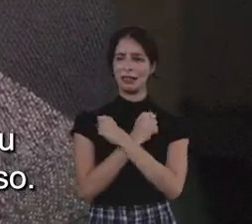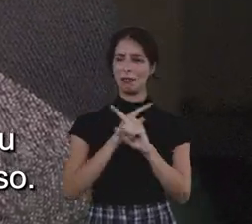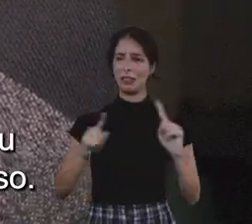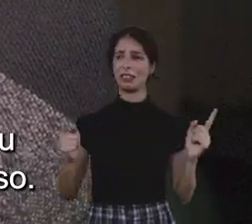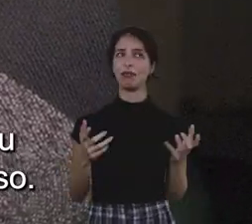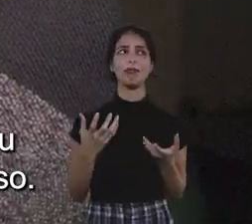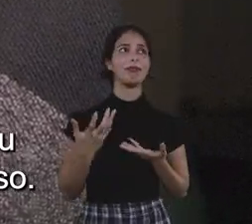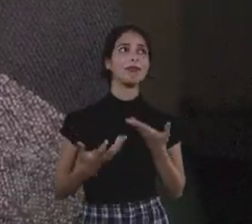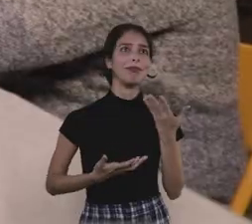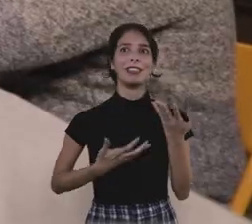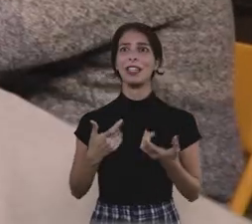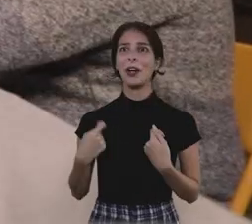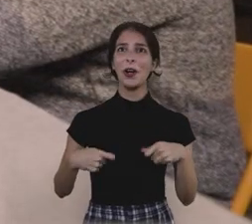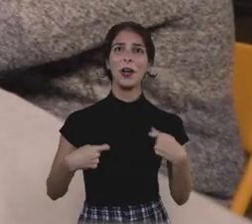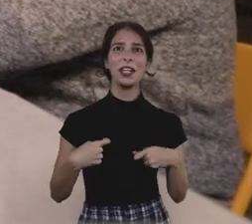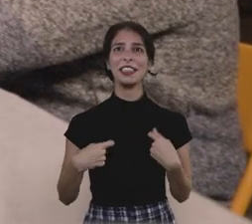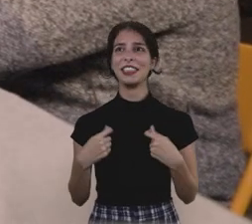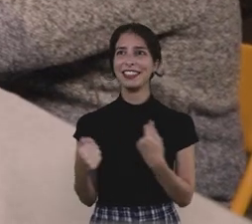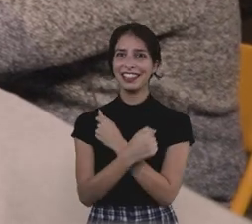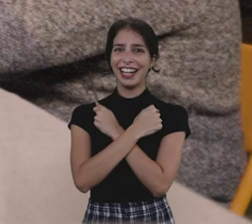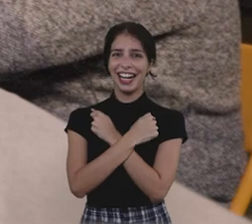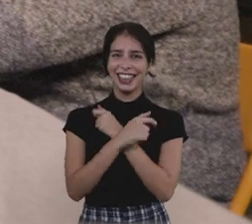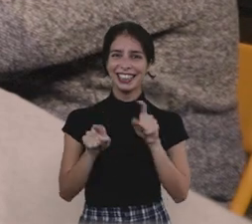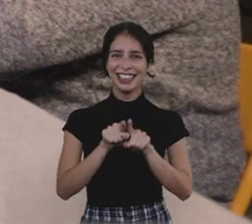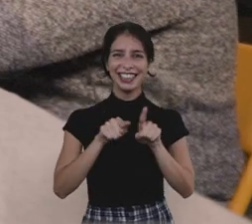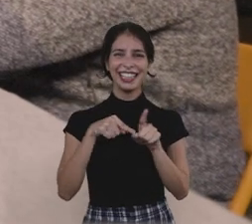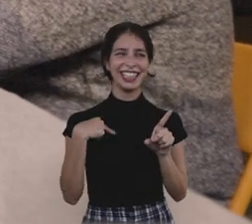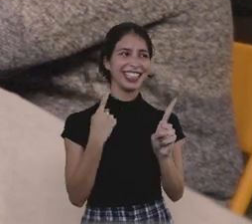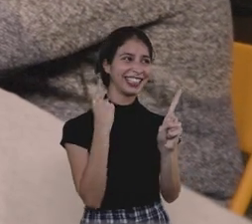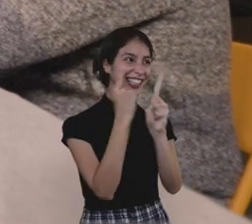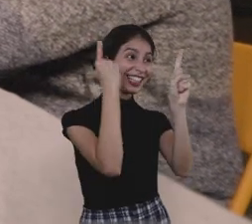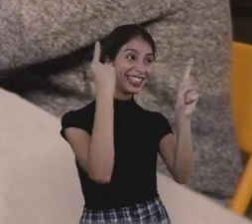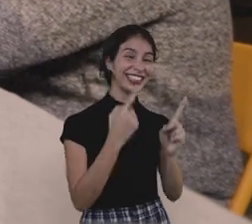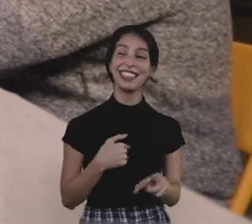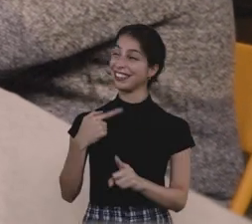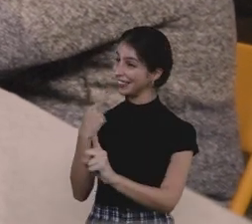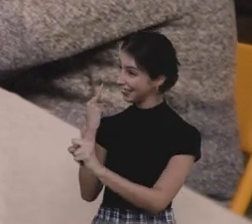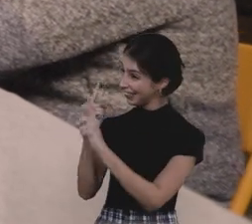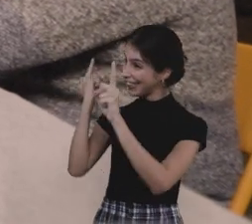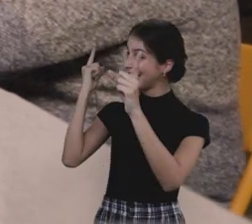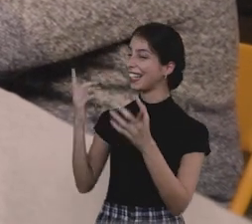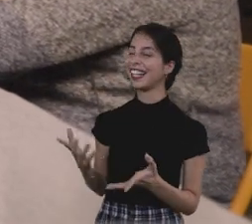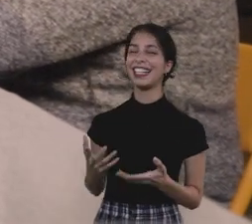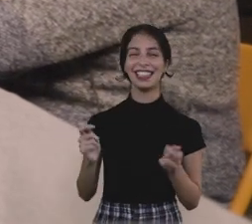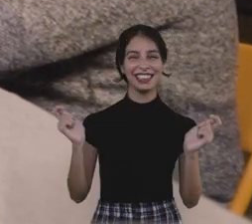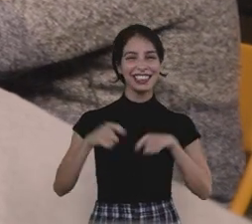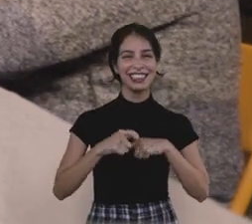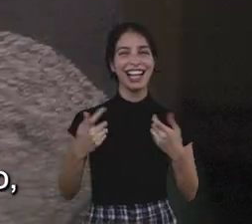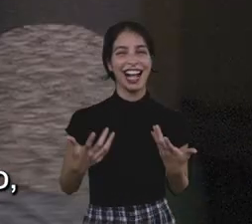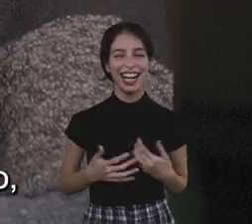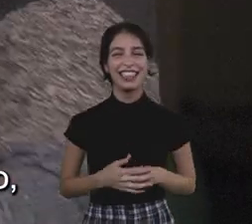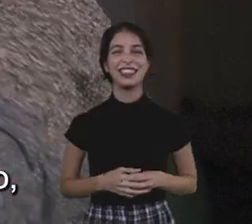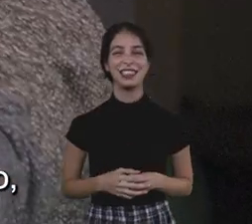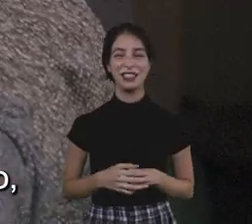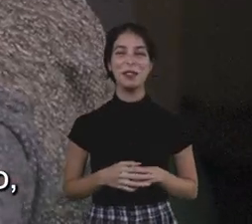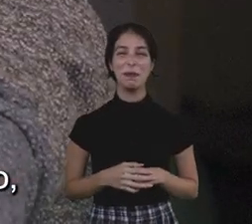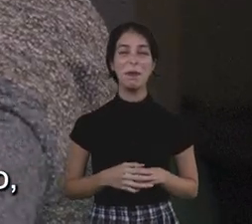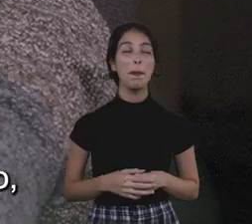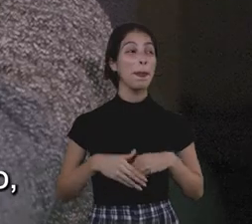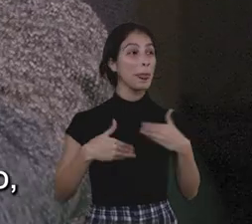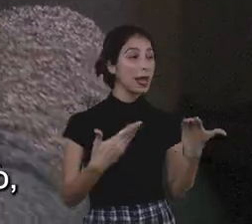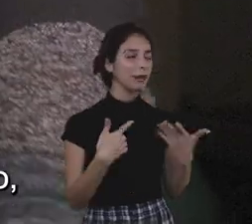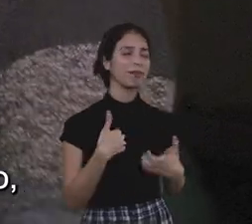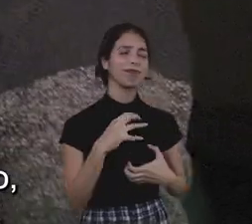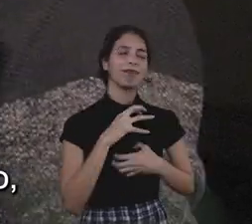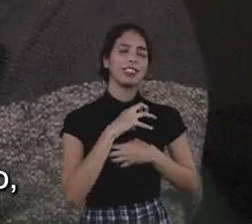alguma teoria para justificar isso e encontrou veja só enc Então essa